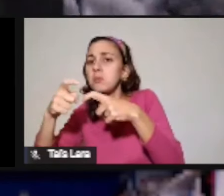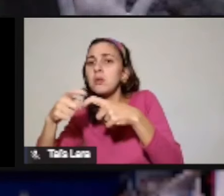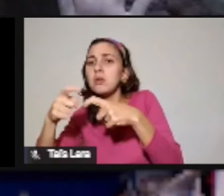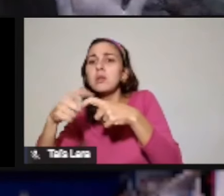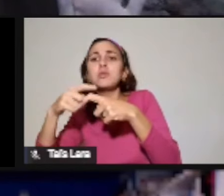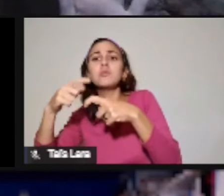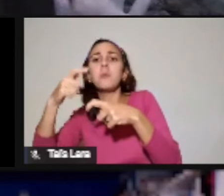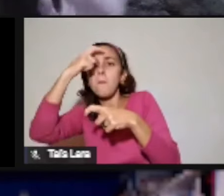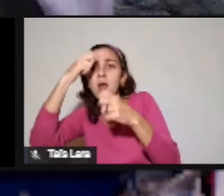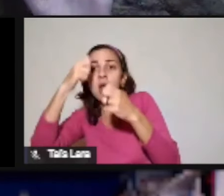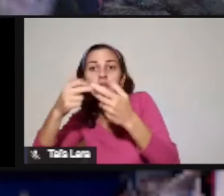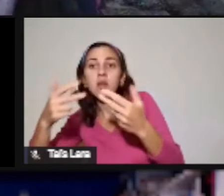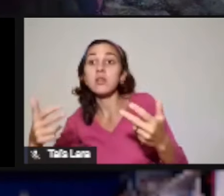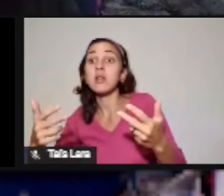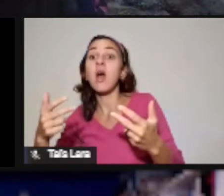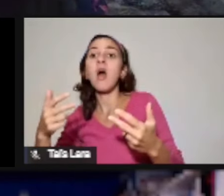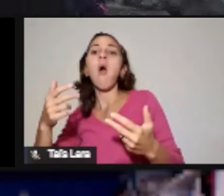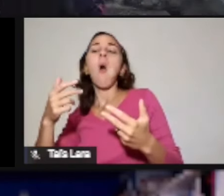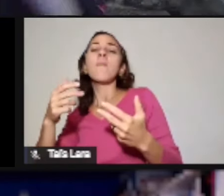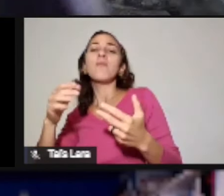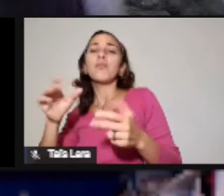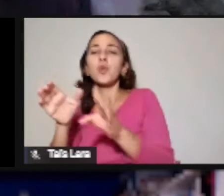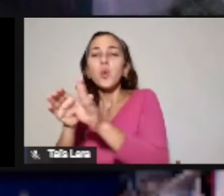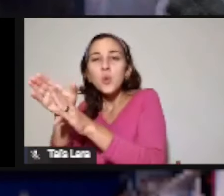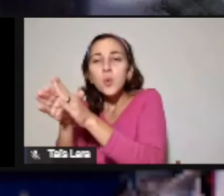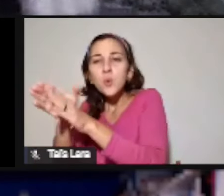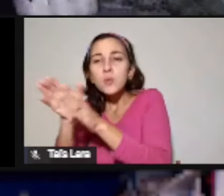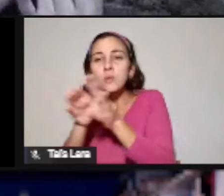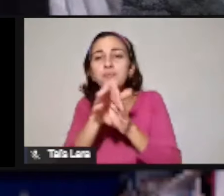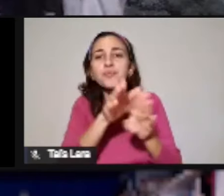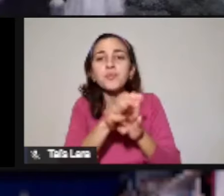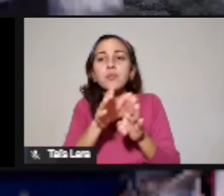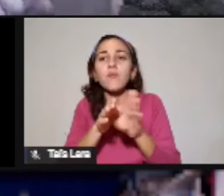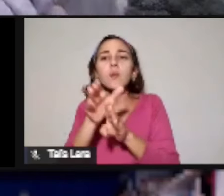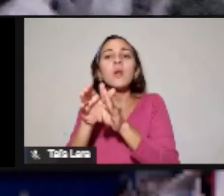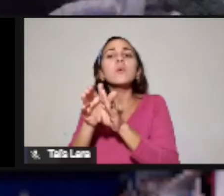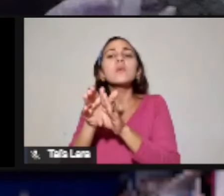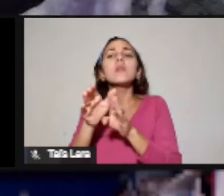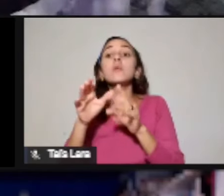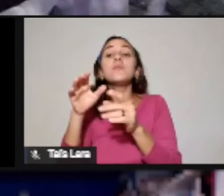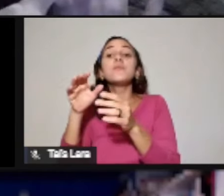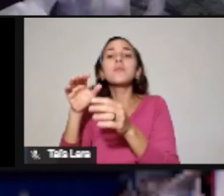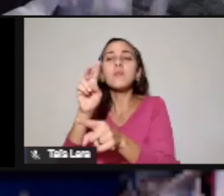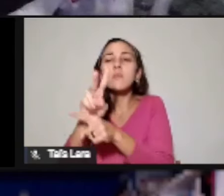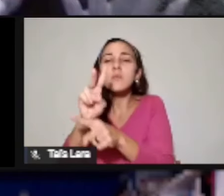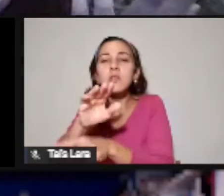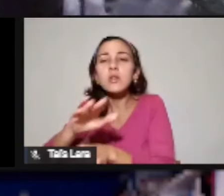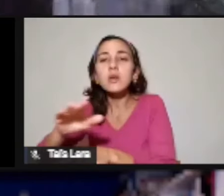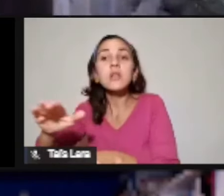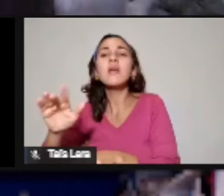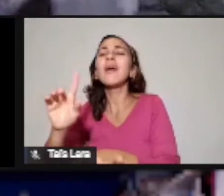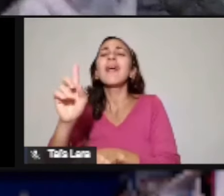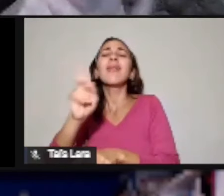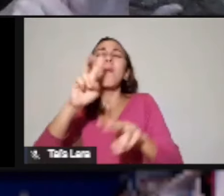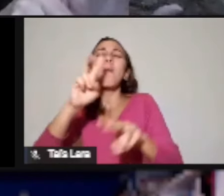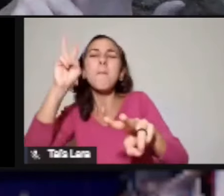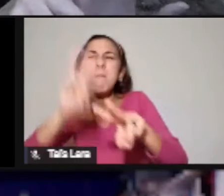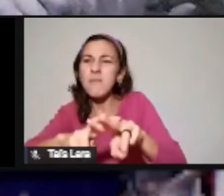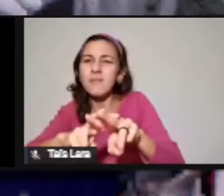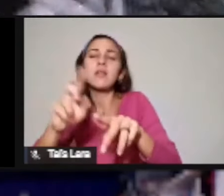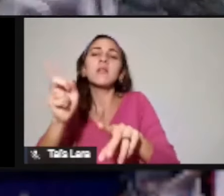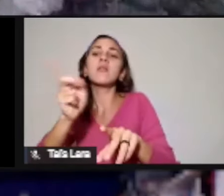prendendo a família. Primeiro vai prestar atenção no que está acontecendo, prestar atenção no que está faltando para aquela família,